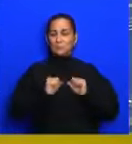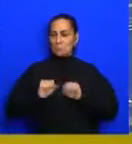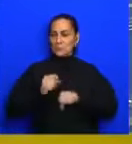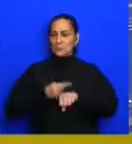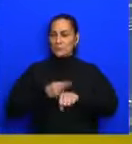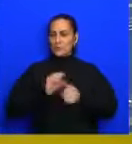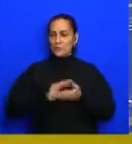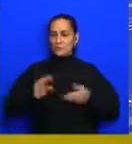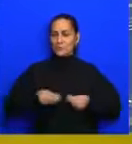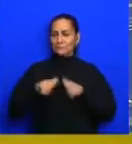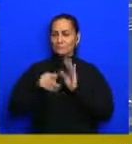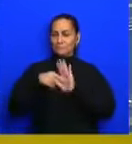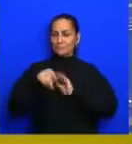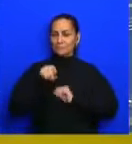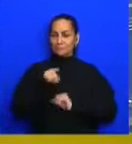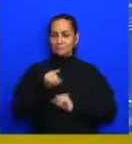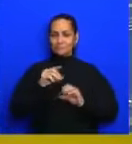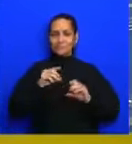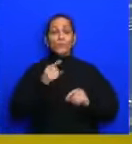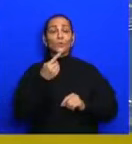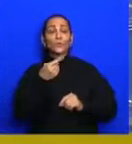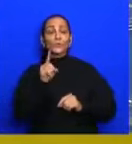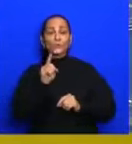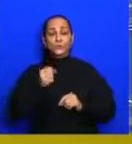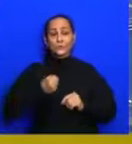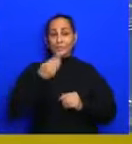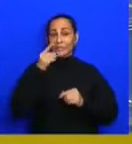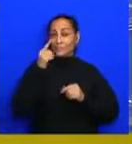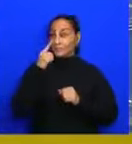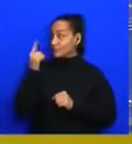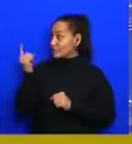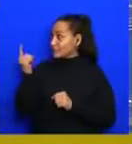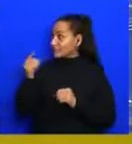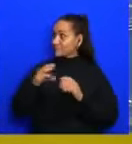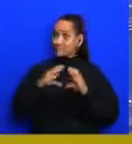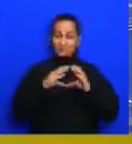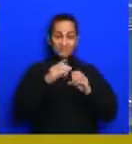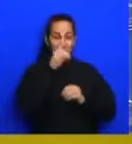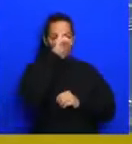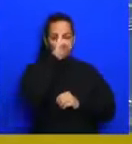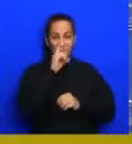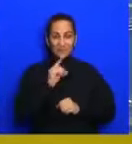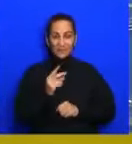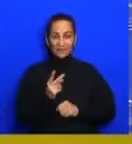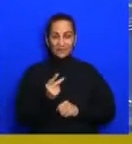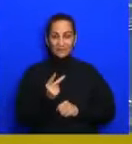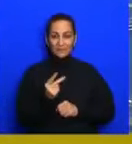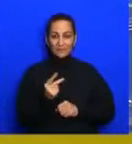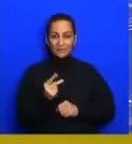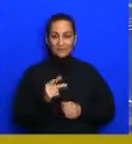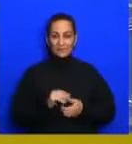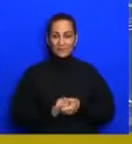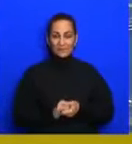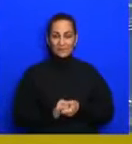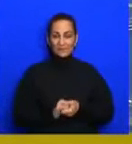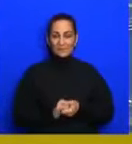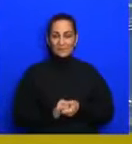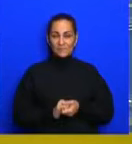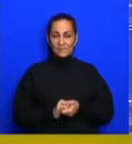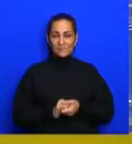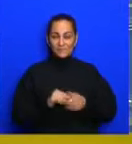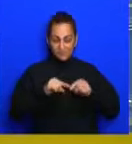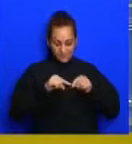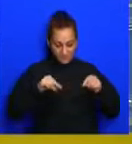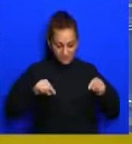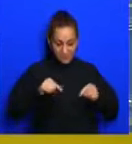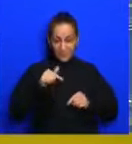pode ser agora, esse prêmio pode sair para você. O sétimo e último número na tela, bola amarela, 12, amarela, número 12. E